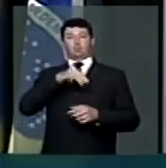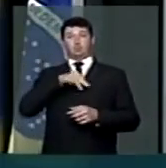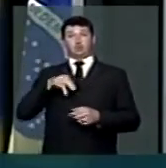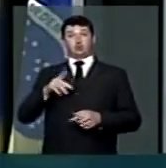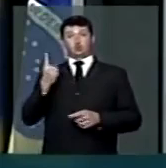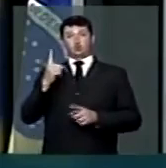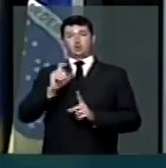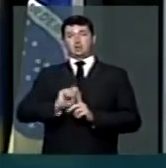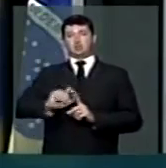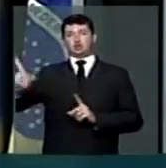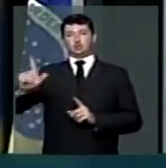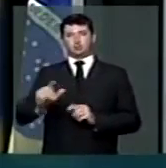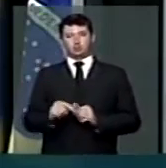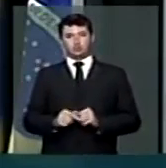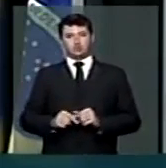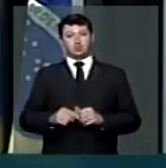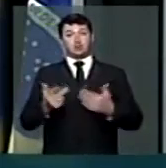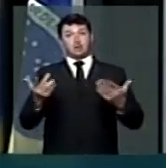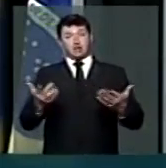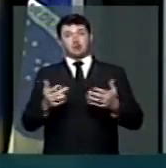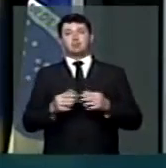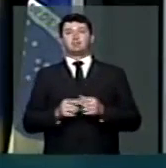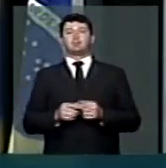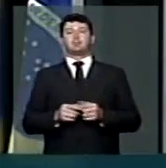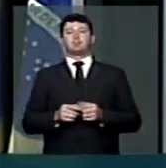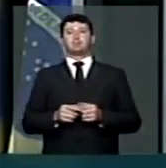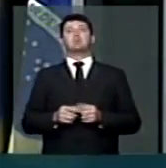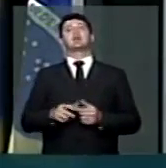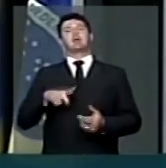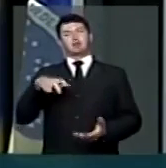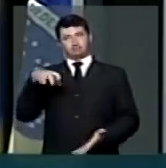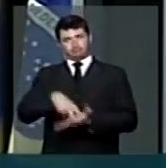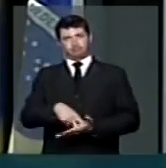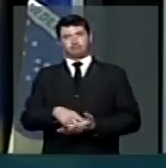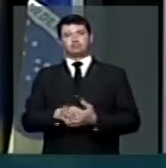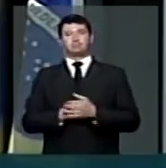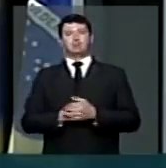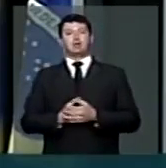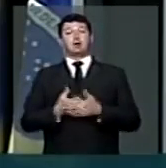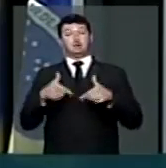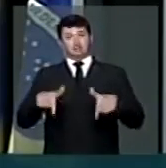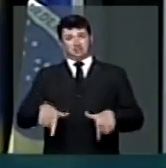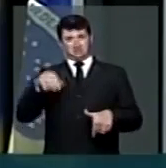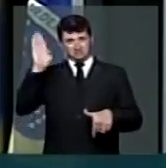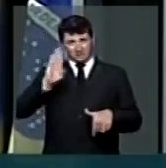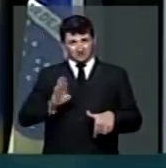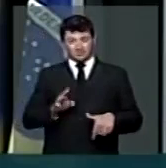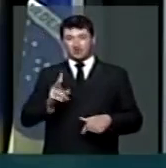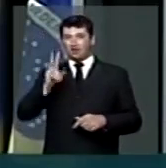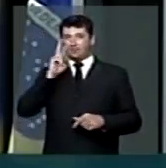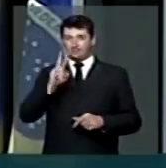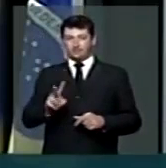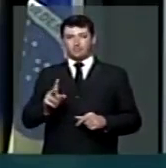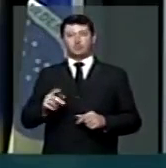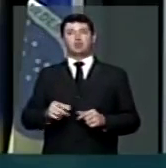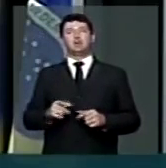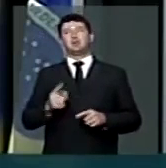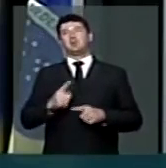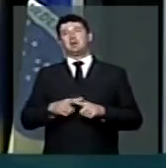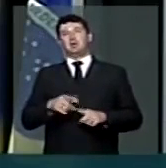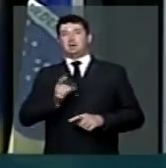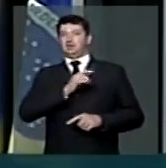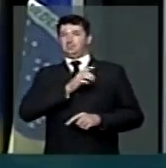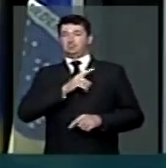excluído e você tem de fato punições graves. E aqui no Brasil a gente teme